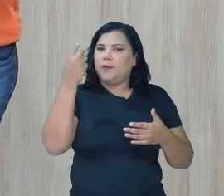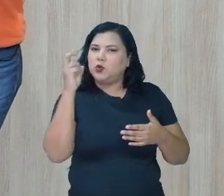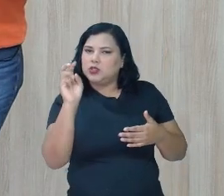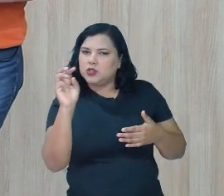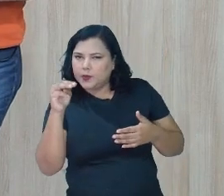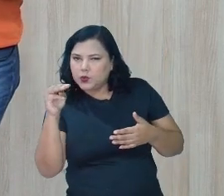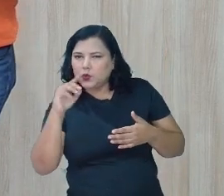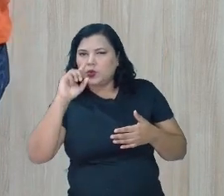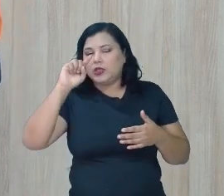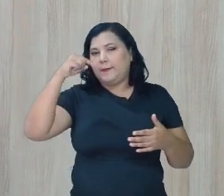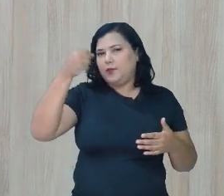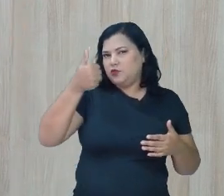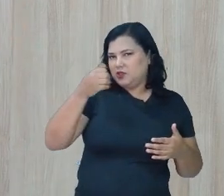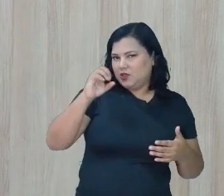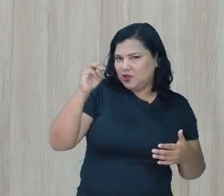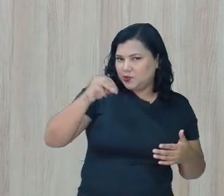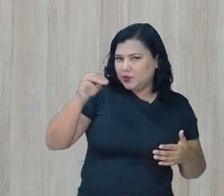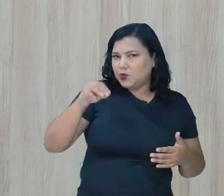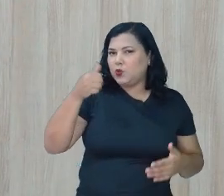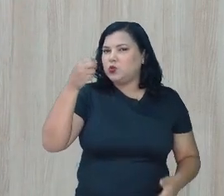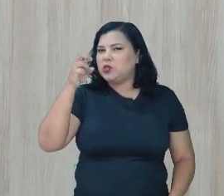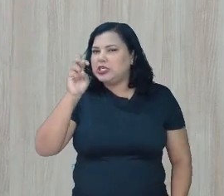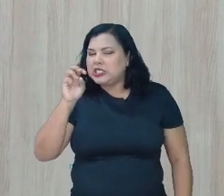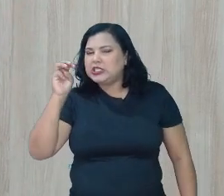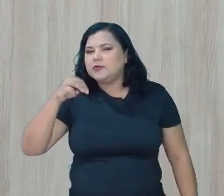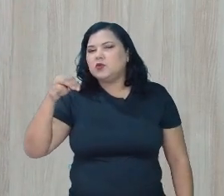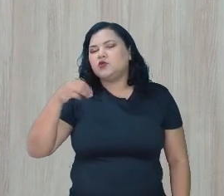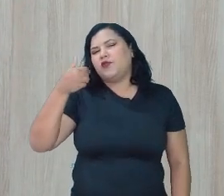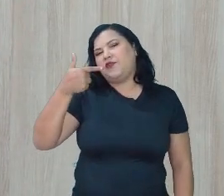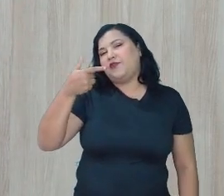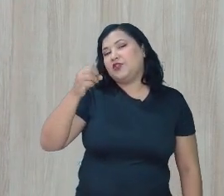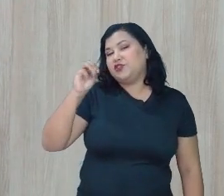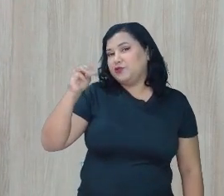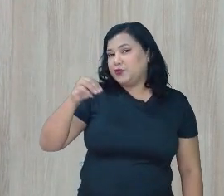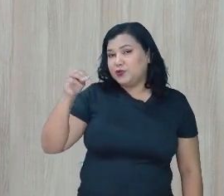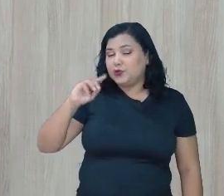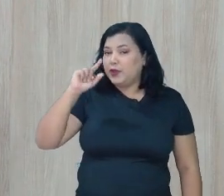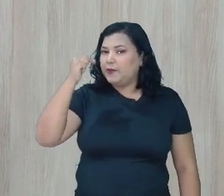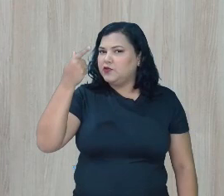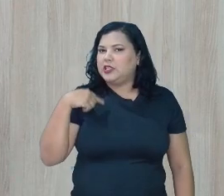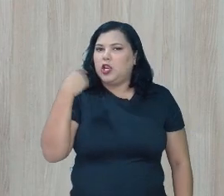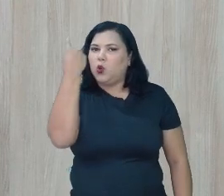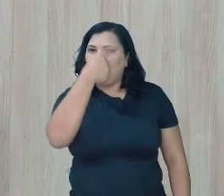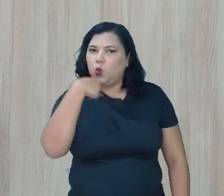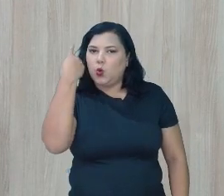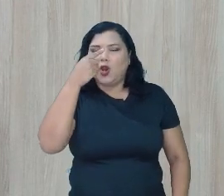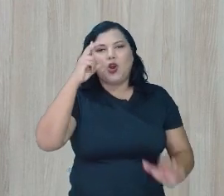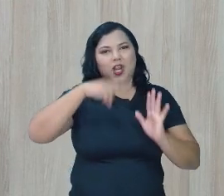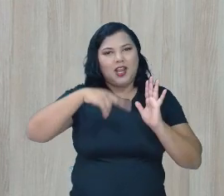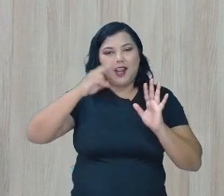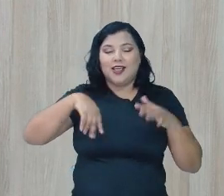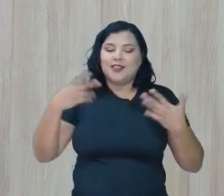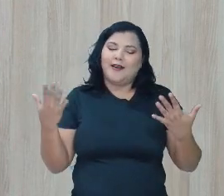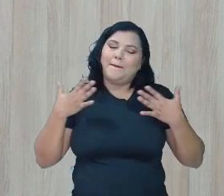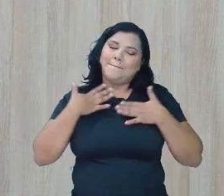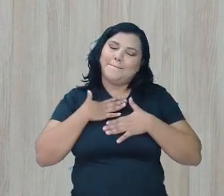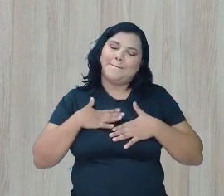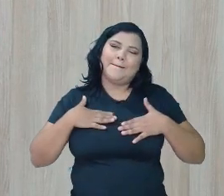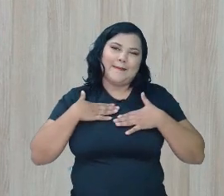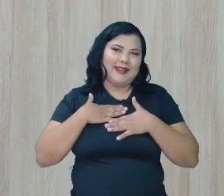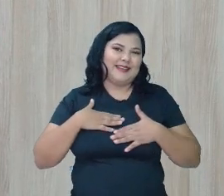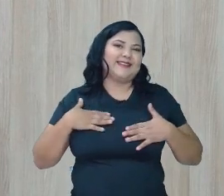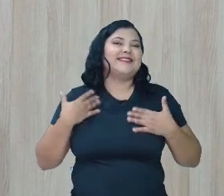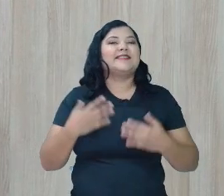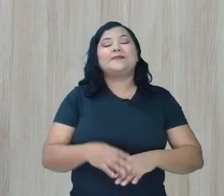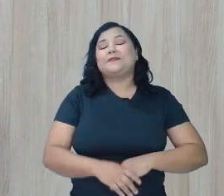5, 10, não é 15, 20 minutos, daqui a pouco você está lendo 1 hora por dia, e aí, olha,